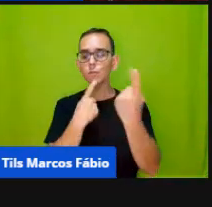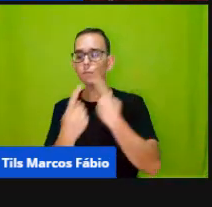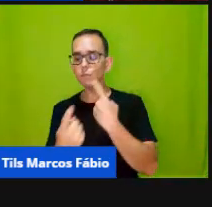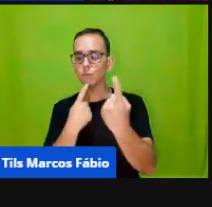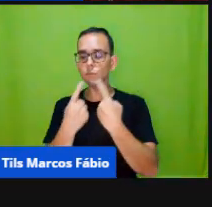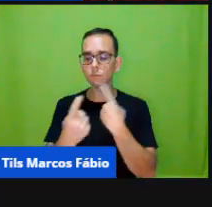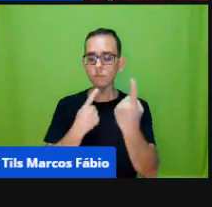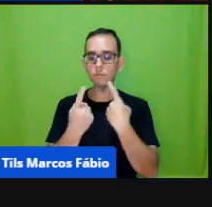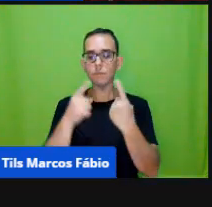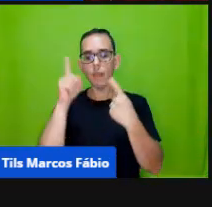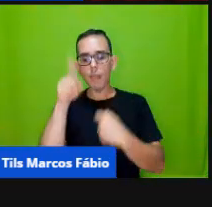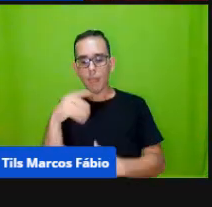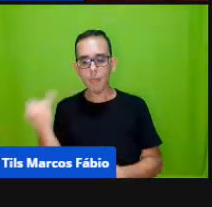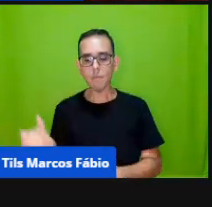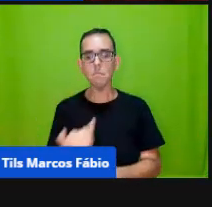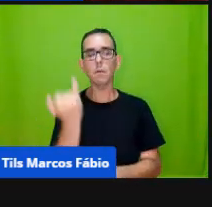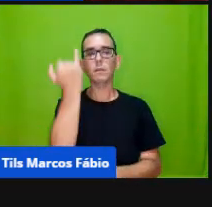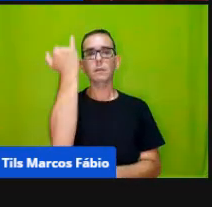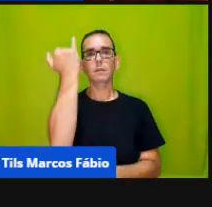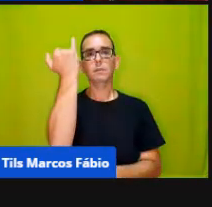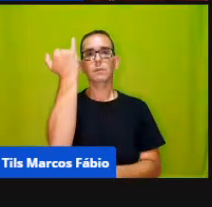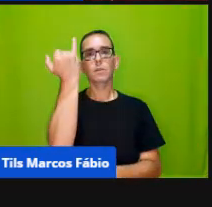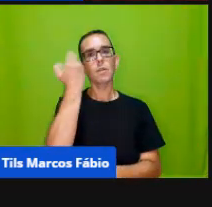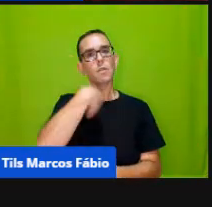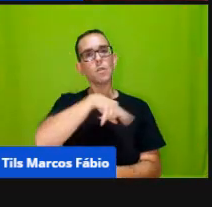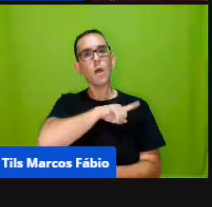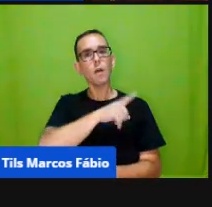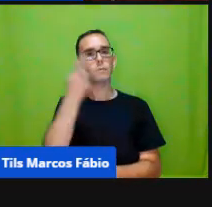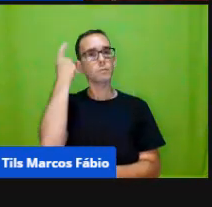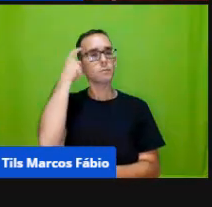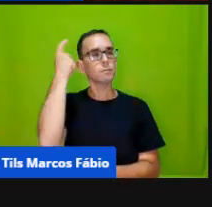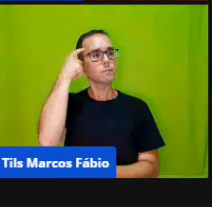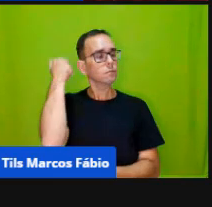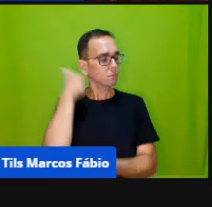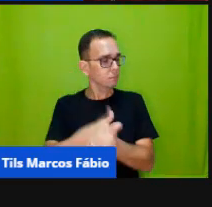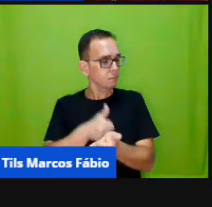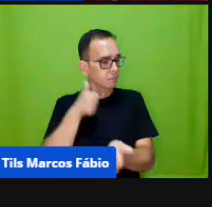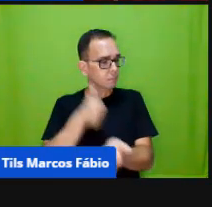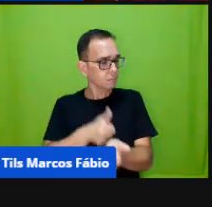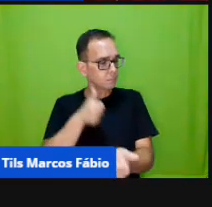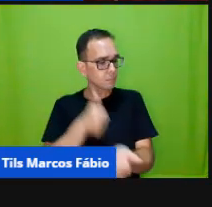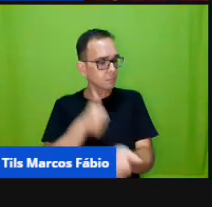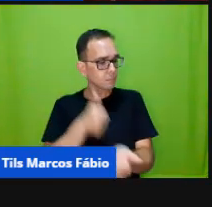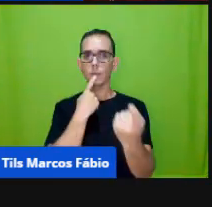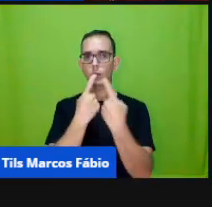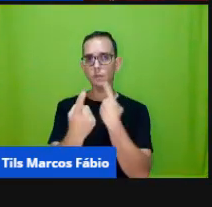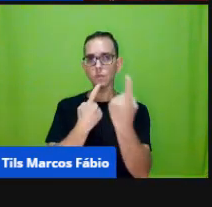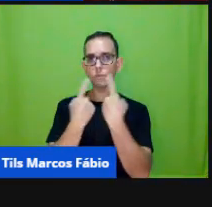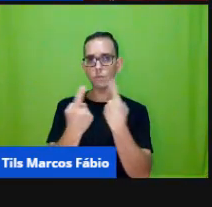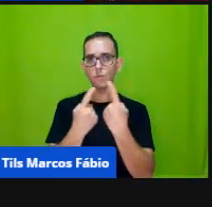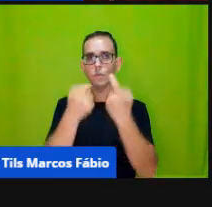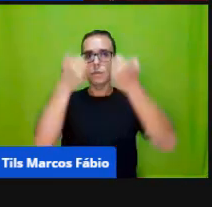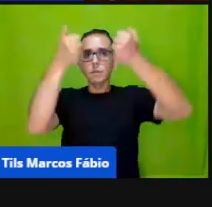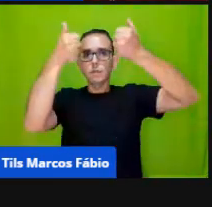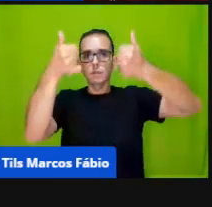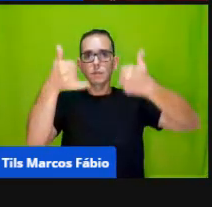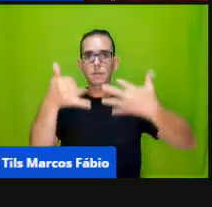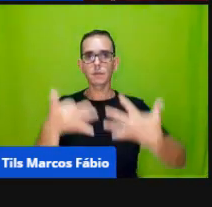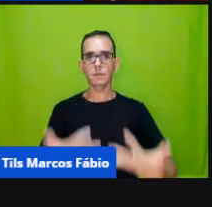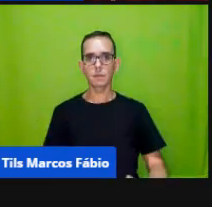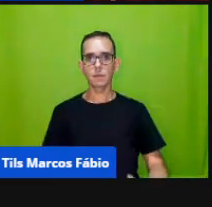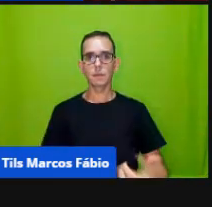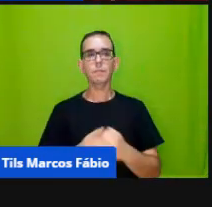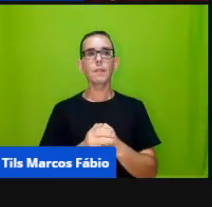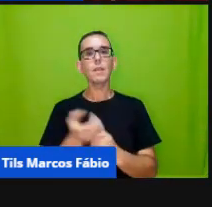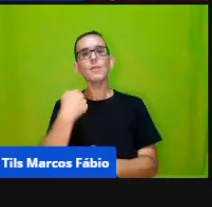é extremamente importante a gente repensar, pensar, discutir, trazer à tona, e eu sei que entre os